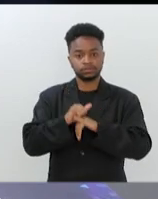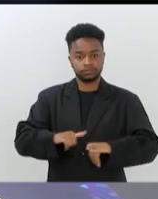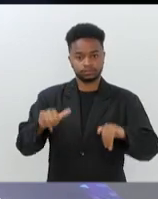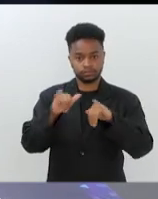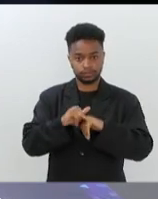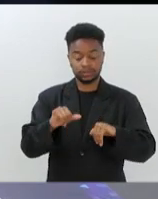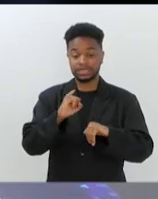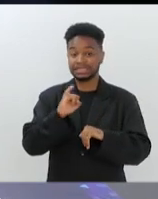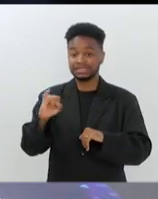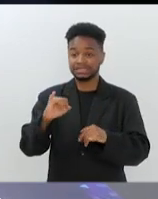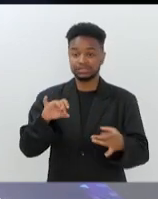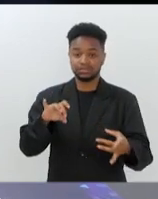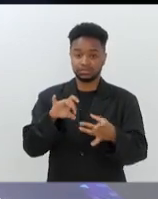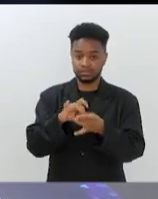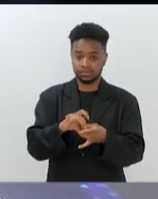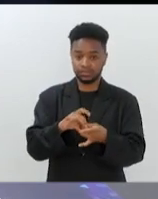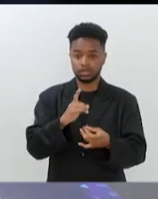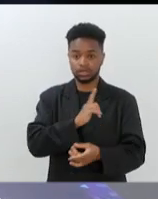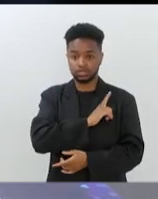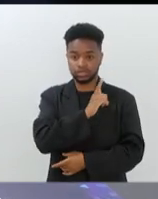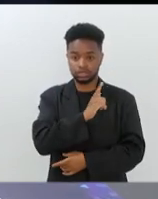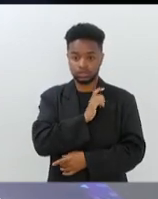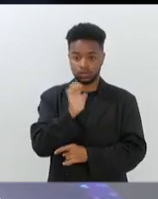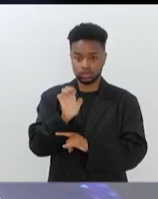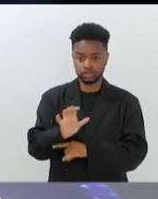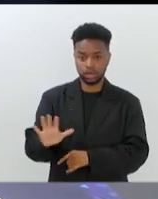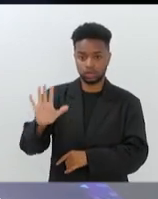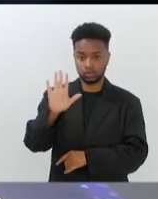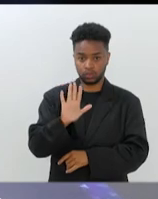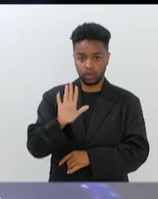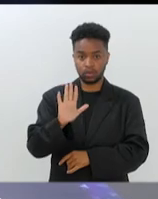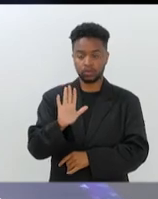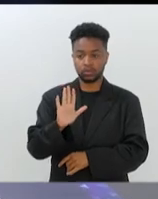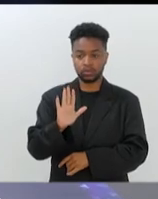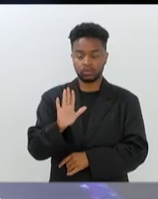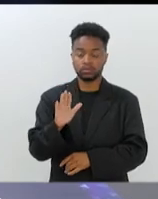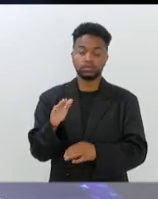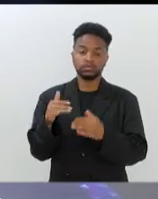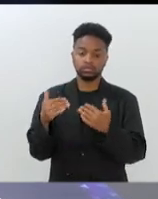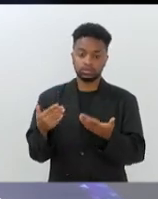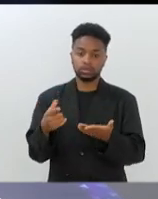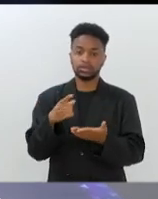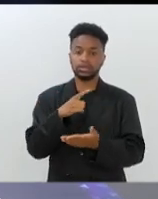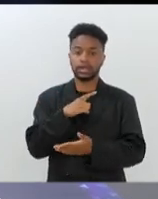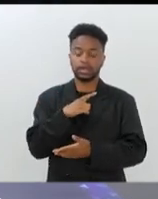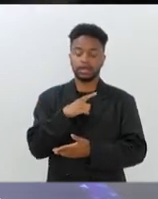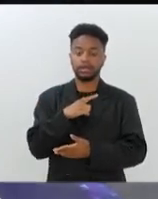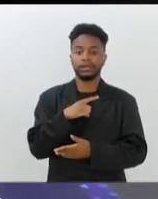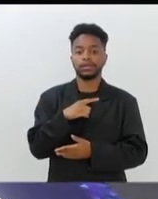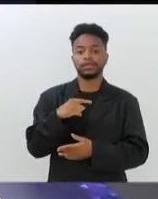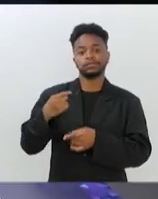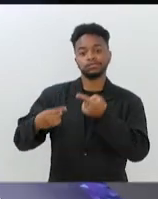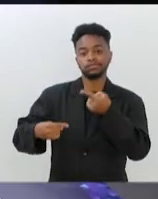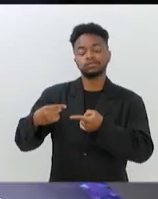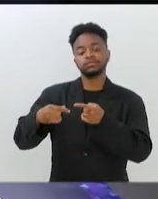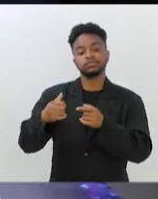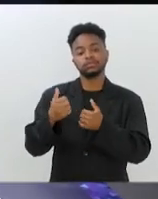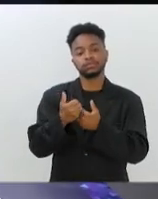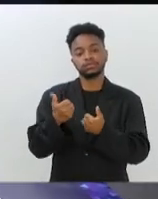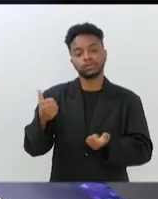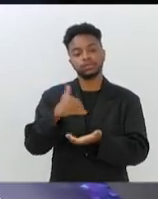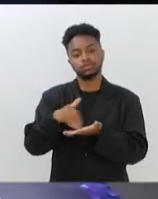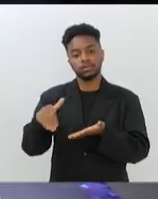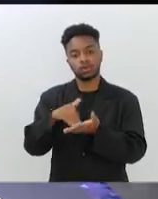submetidas a gestão estadual ele passa sim pela apreciação não só da subsecretaria de comunicação